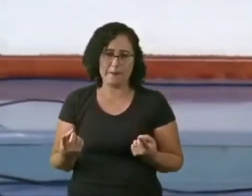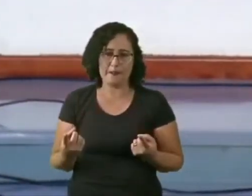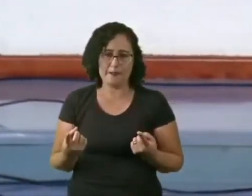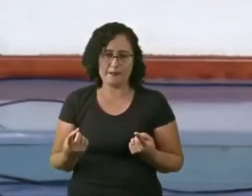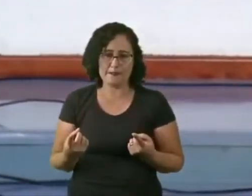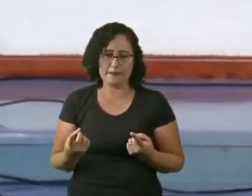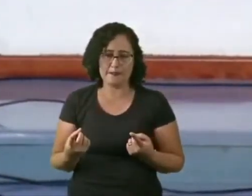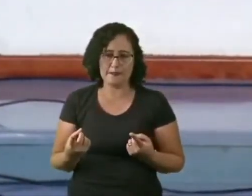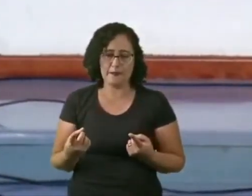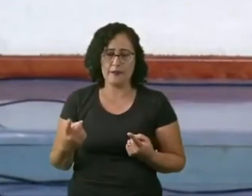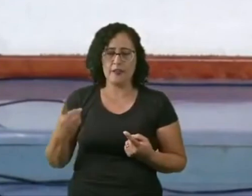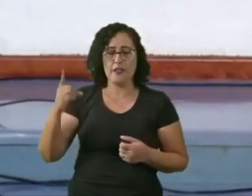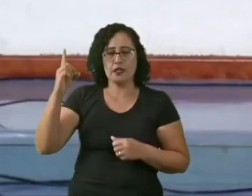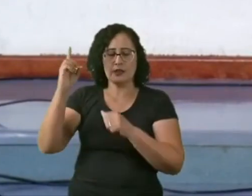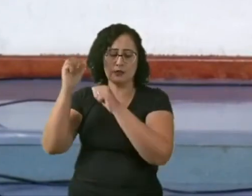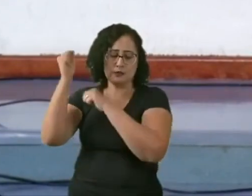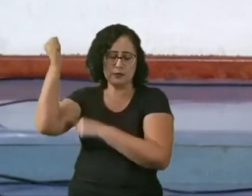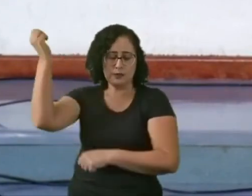que com a graça de Deus,